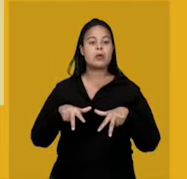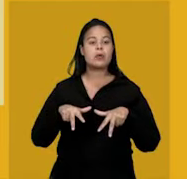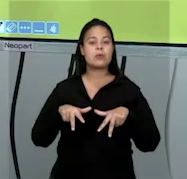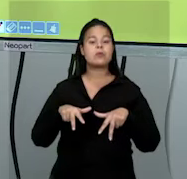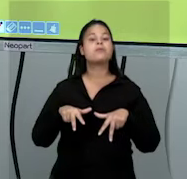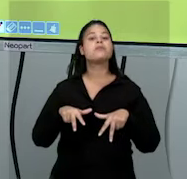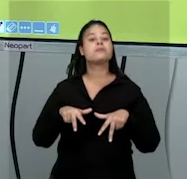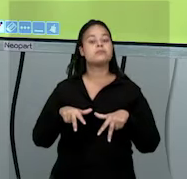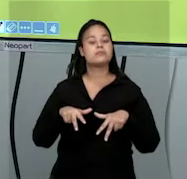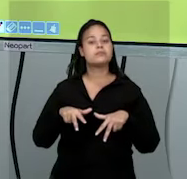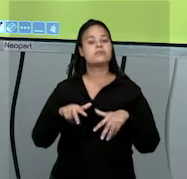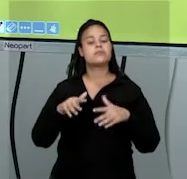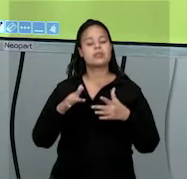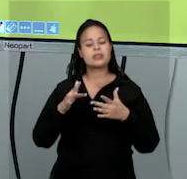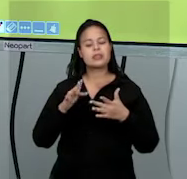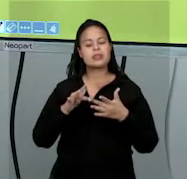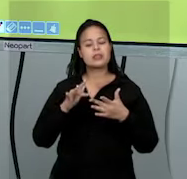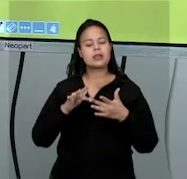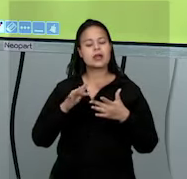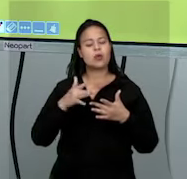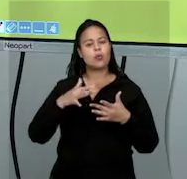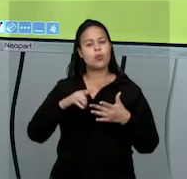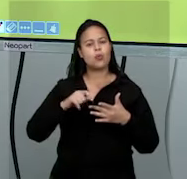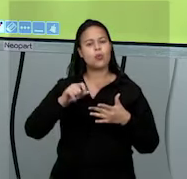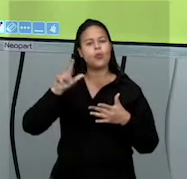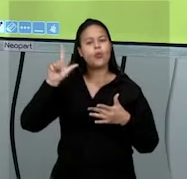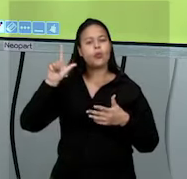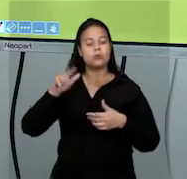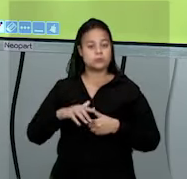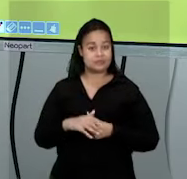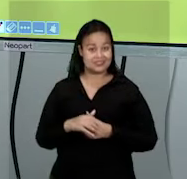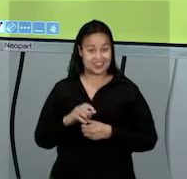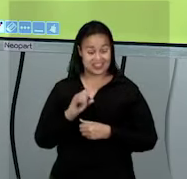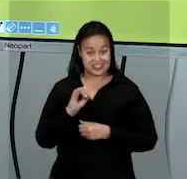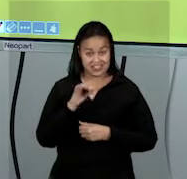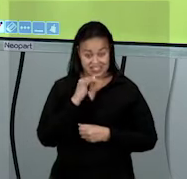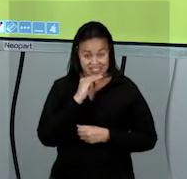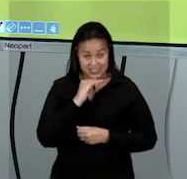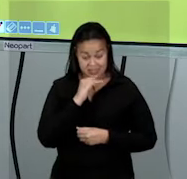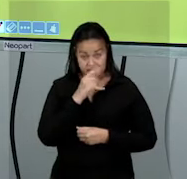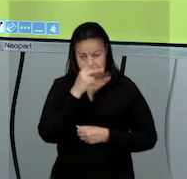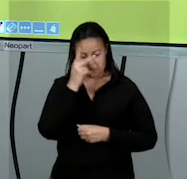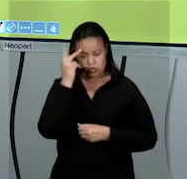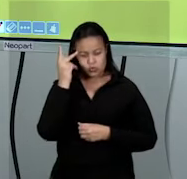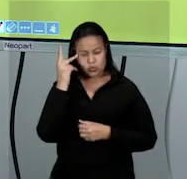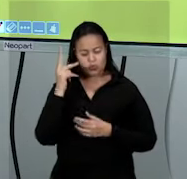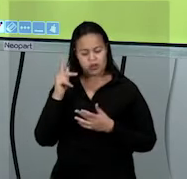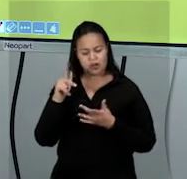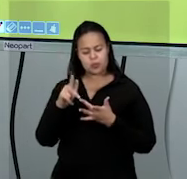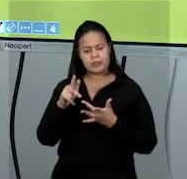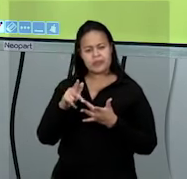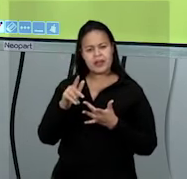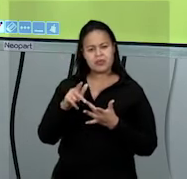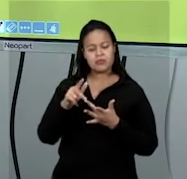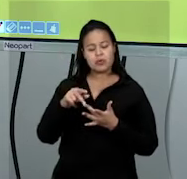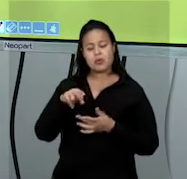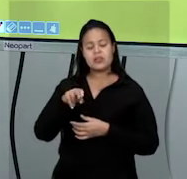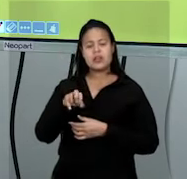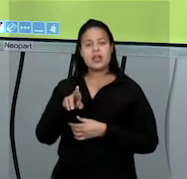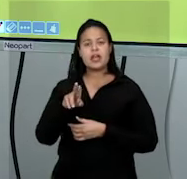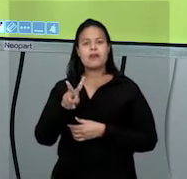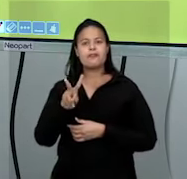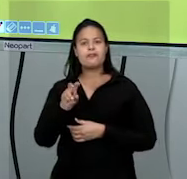na sensibilidade. Então, se a pessoa tem uma lesão no nervo, né, ou ela pode